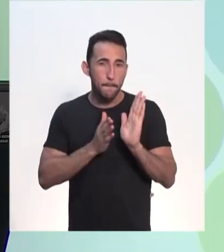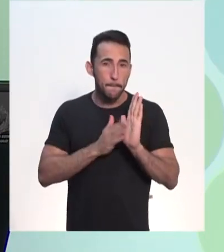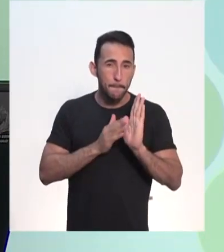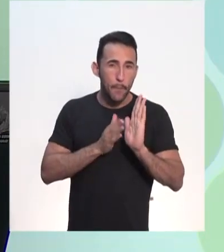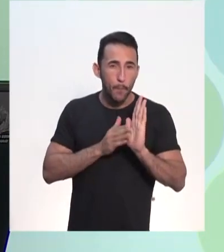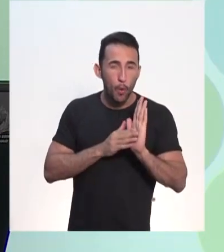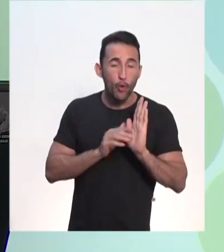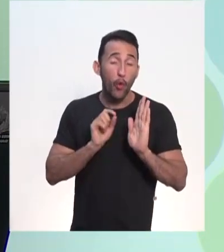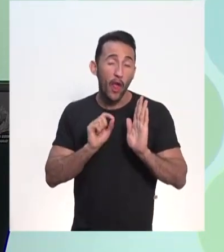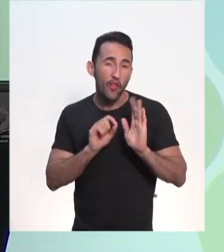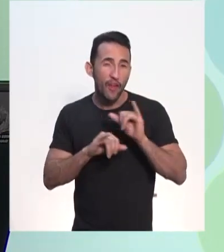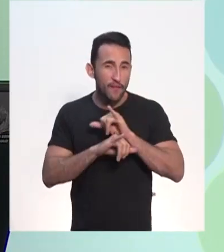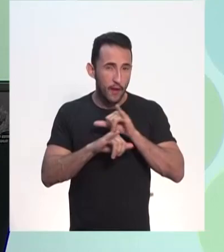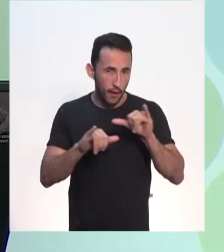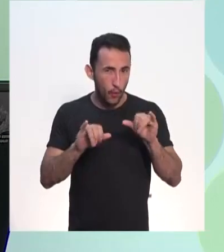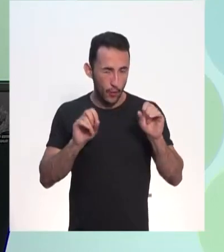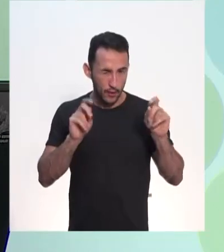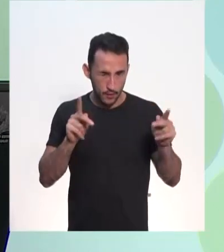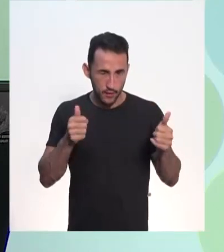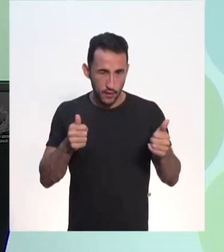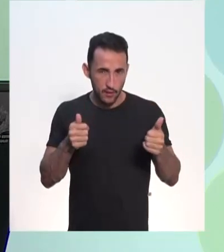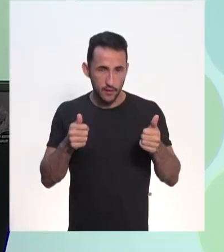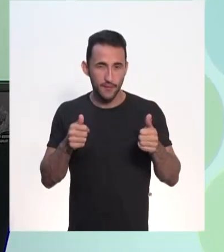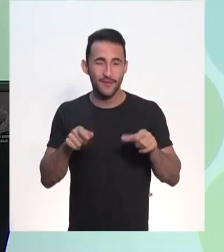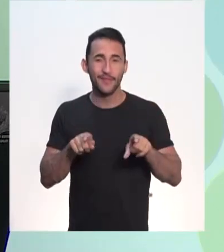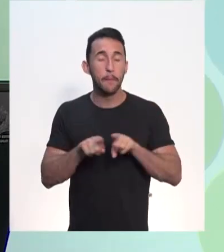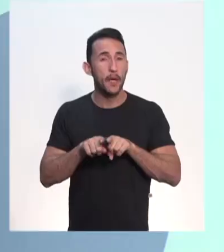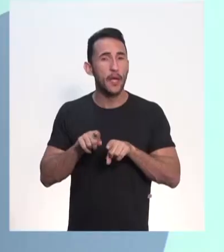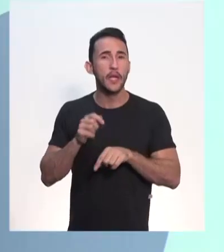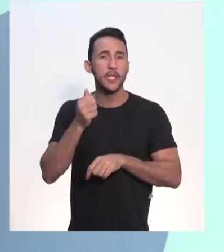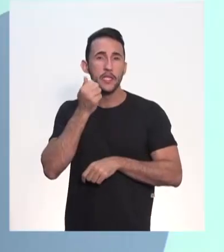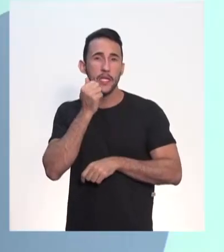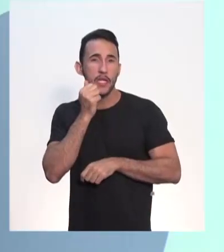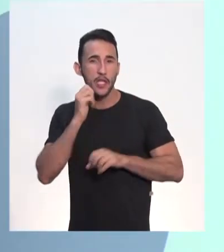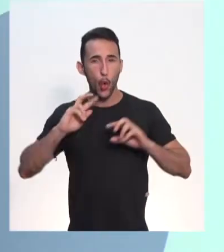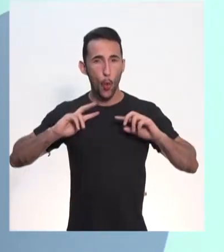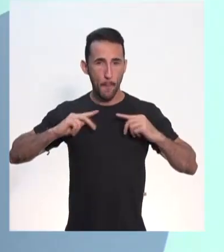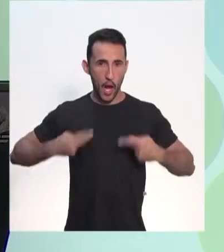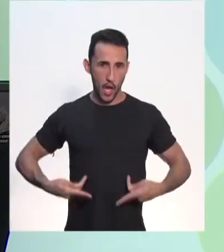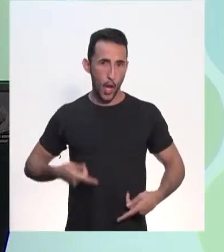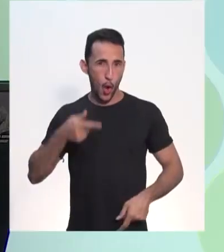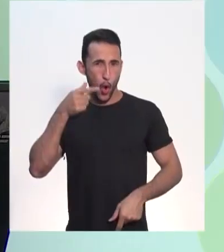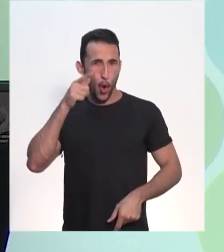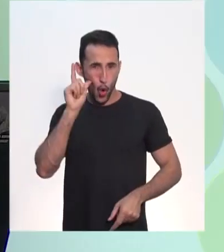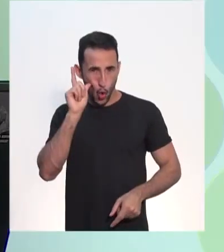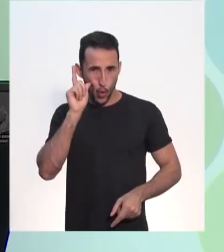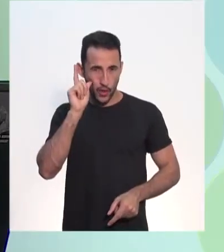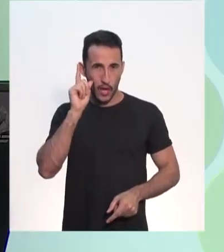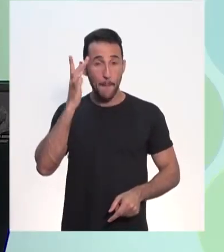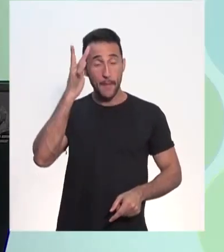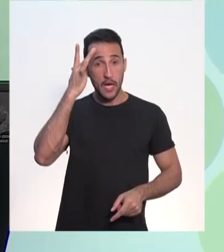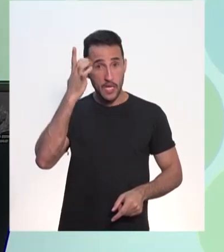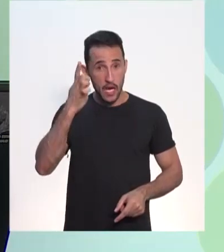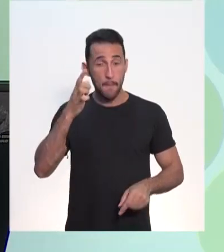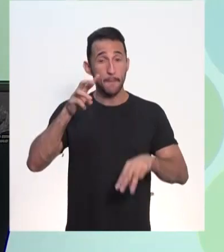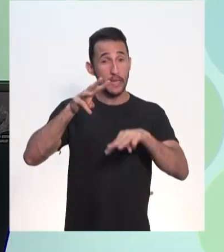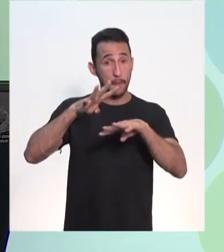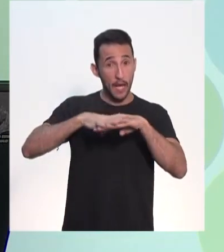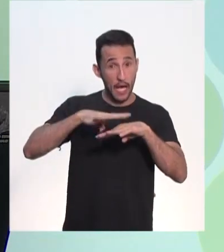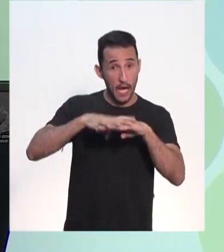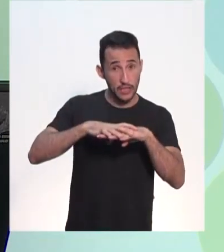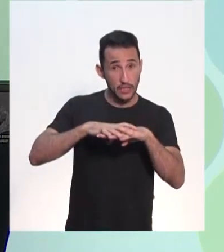ele tem alguma dúvida. Tá? Então, a ideia é que a gente conclua esse trabalho aí com os questionários e